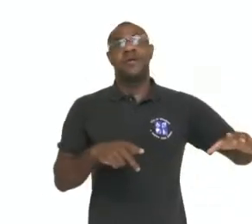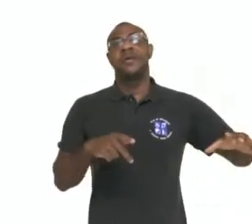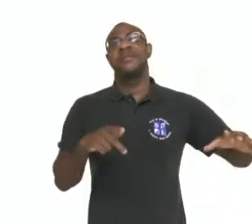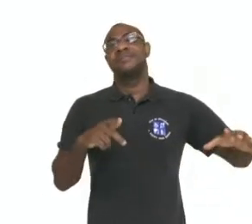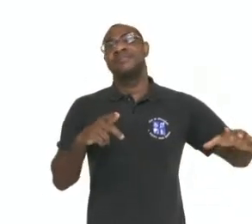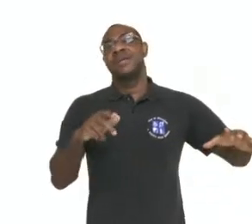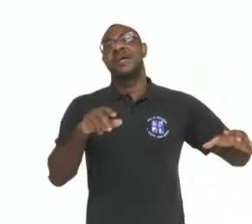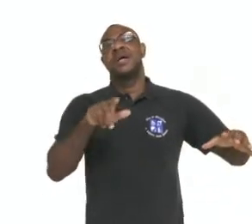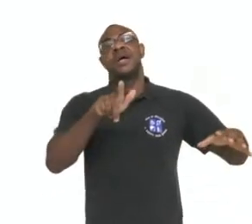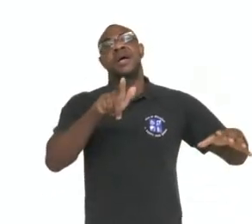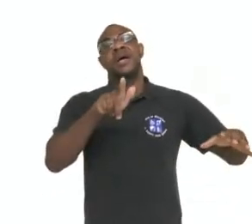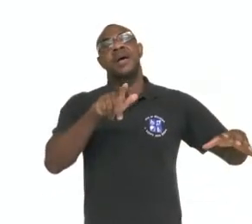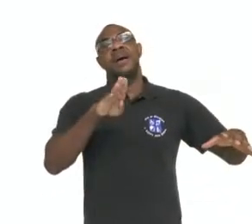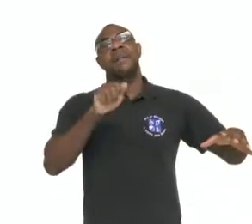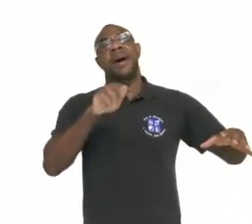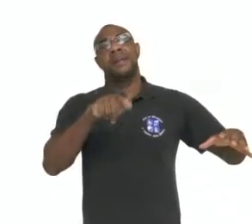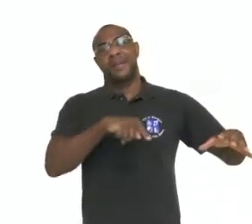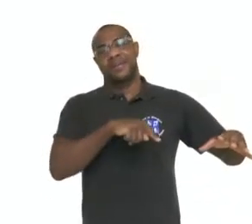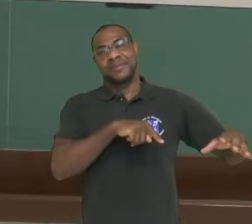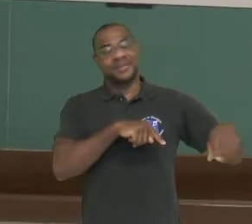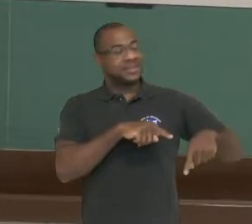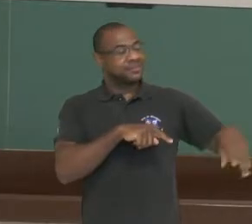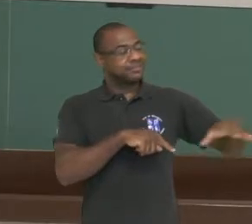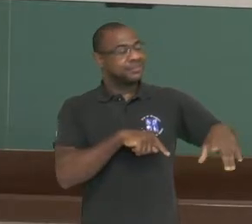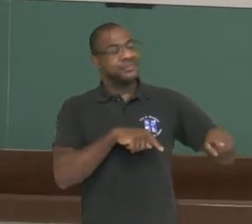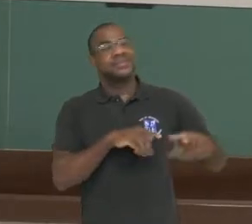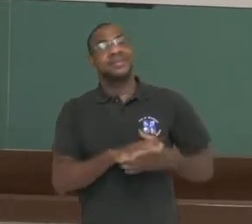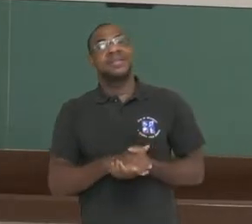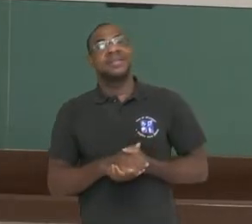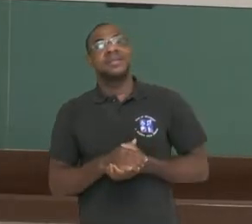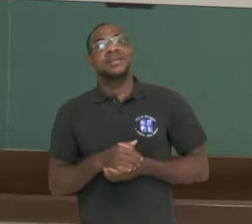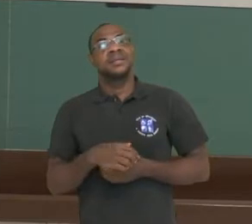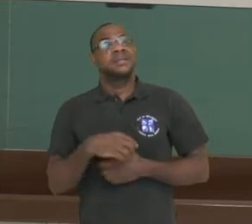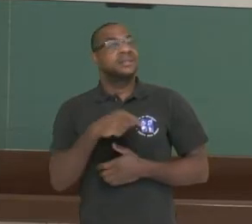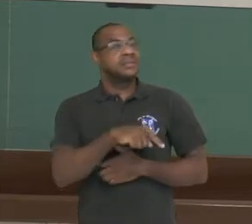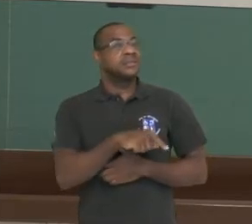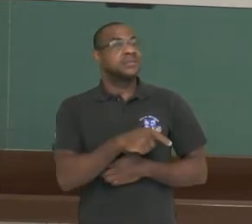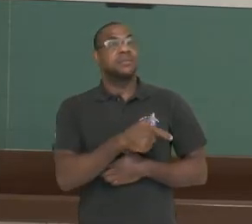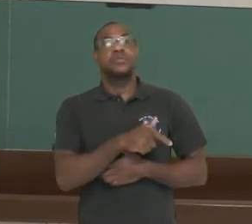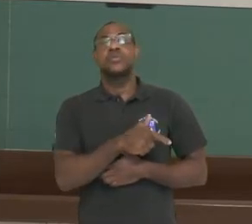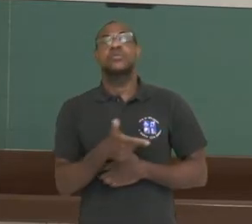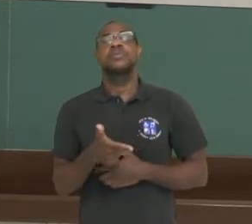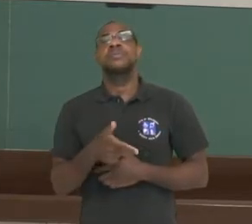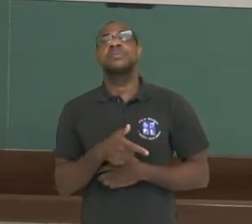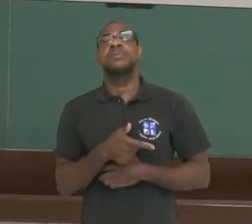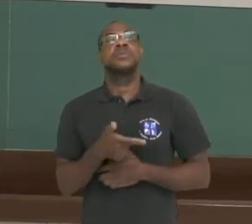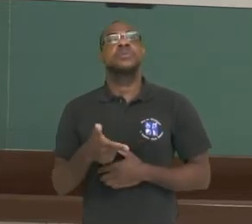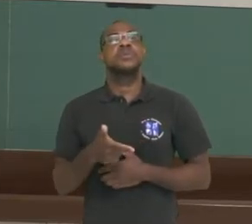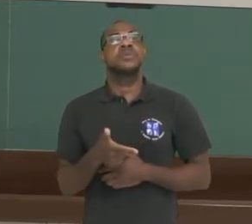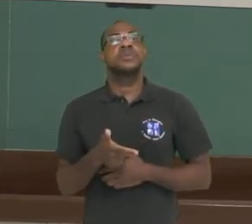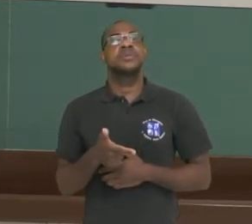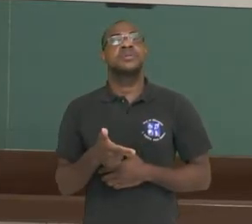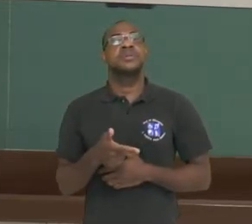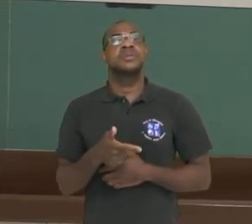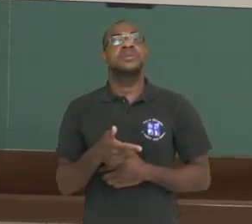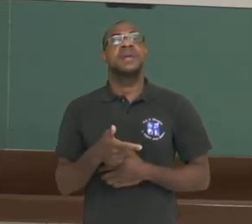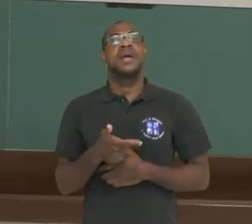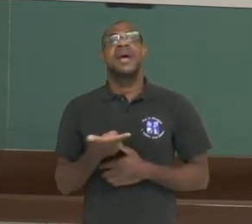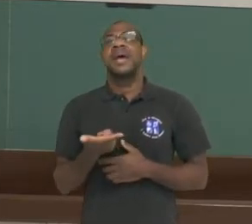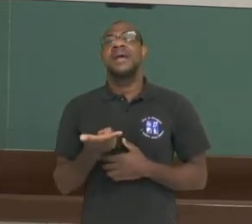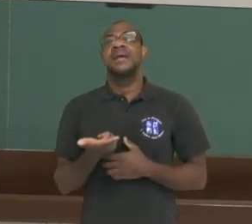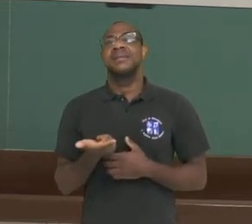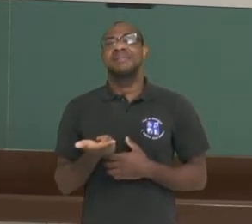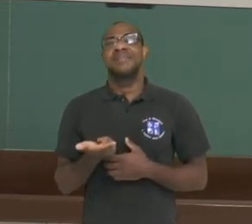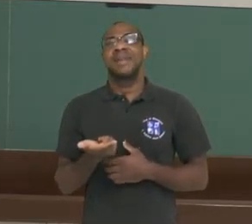dominados pelos romanos. E não porque os romanos não quisessem, é porque não tem. Os germanos eram milhares